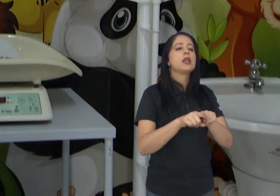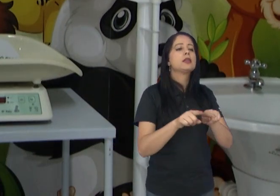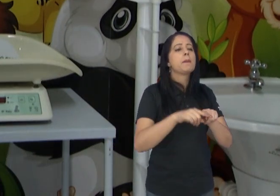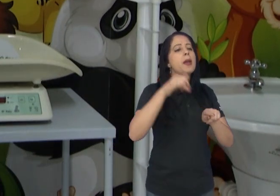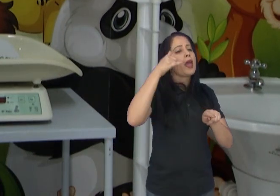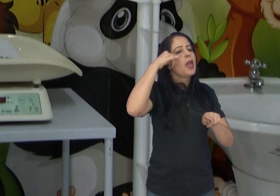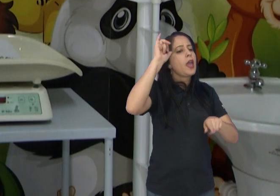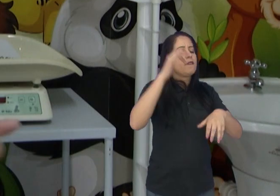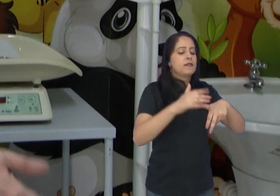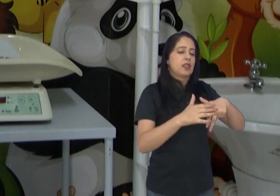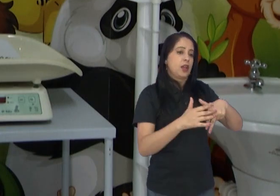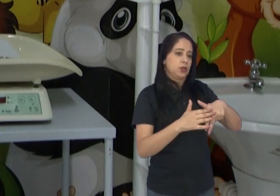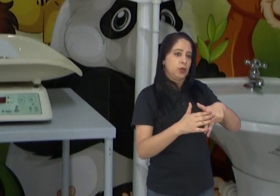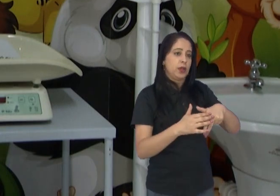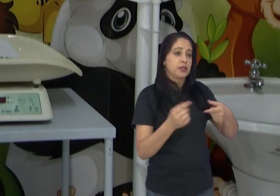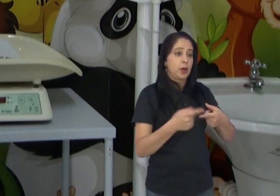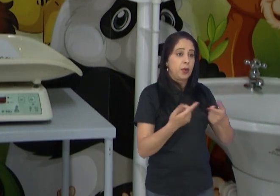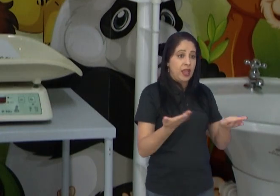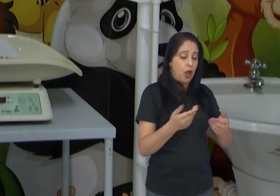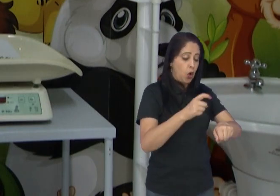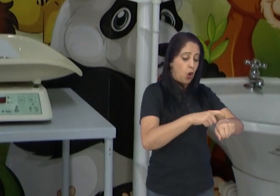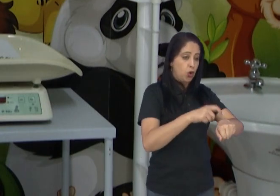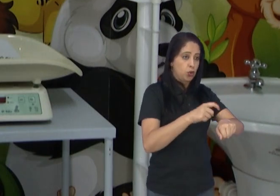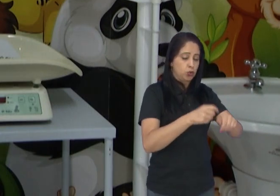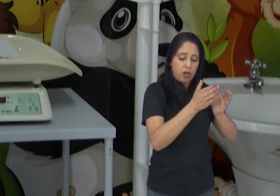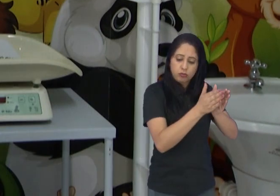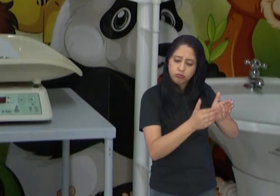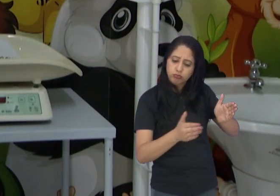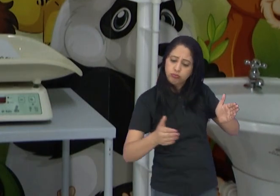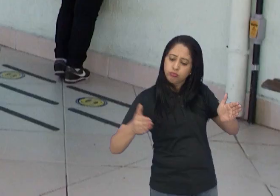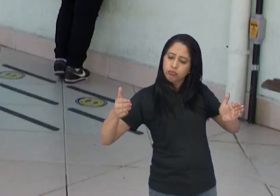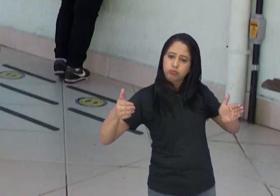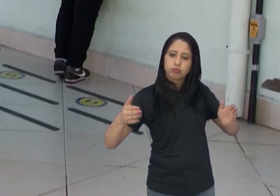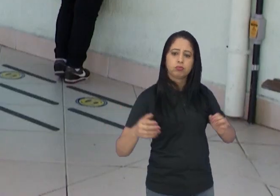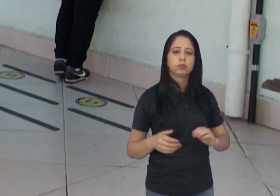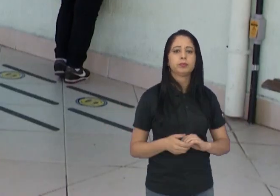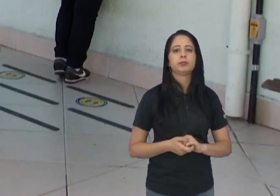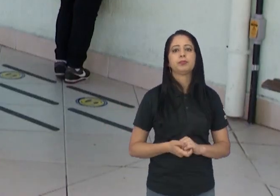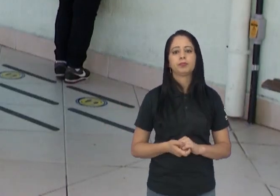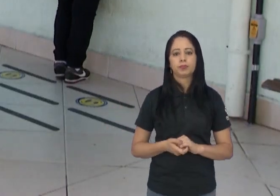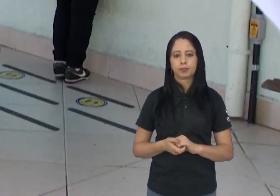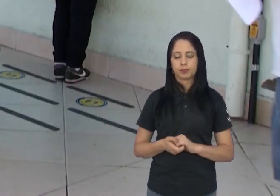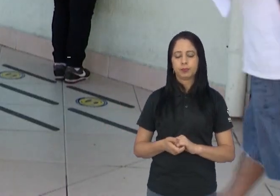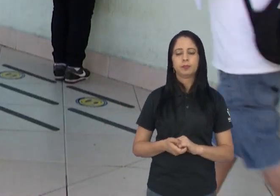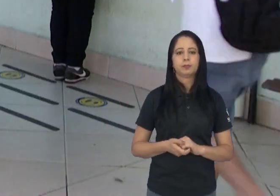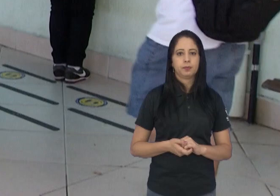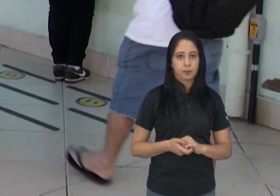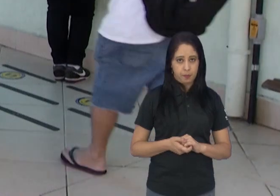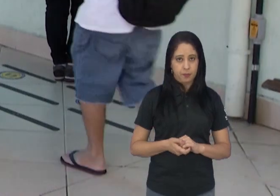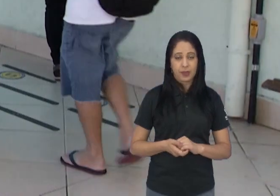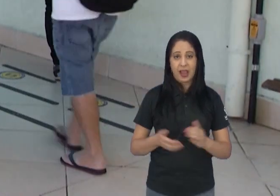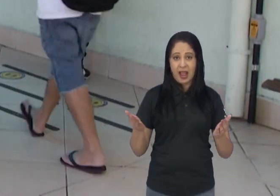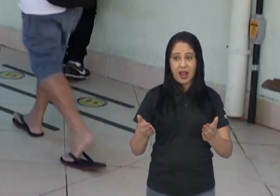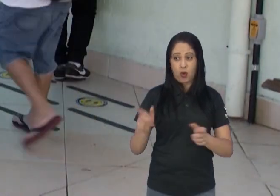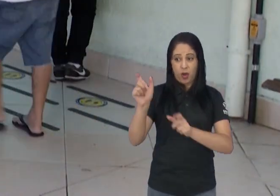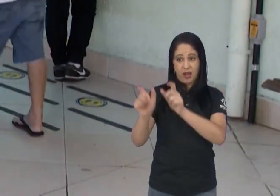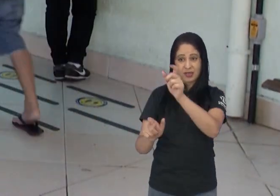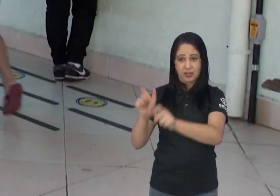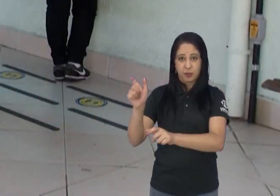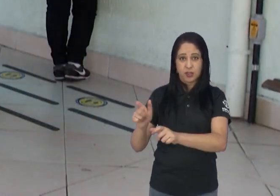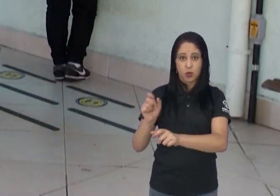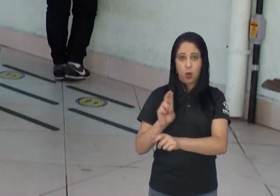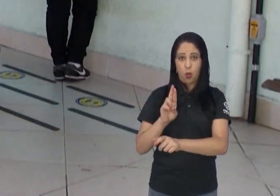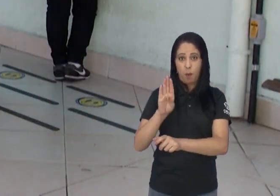porque a gente pode ficar com o horário estendido para o atendimento à população. Além de facilitar o acesso do cidadão às